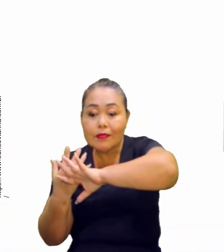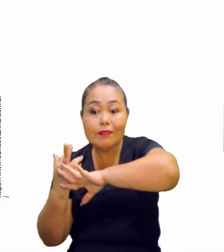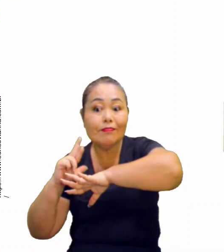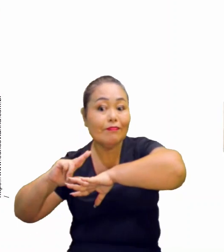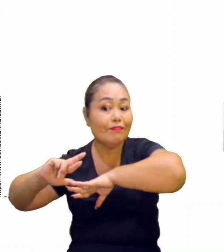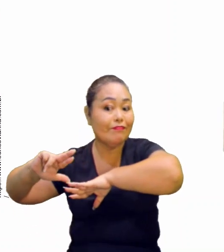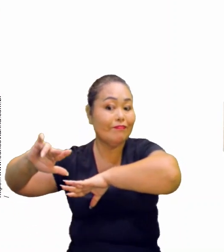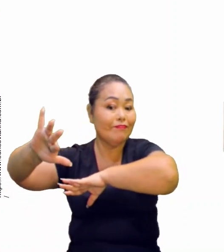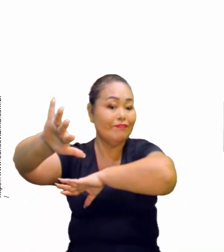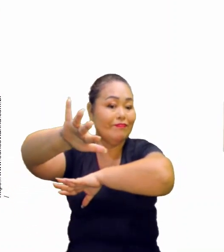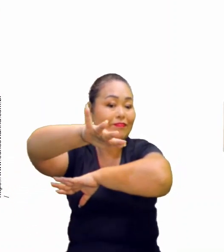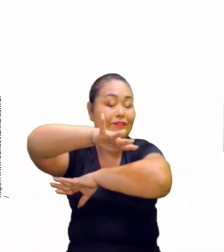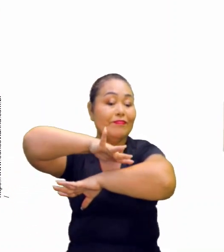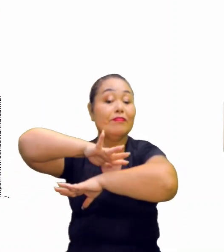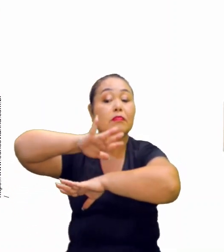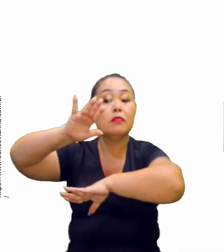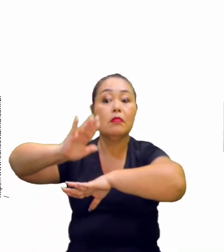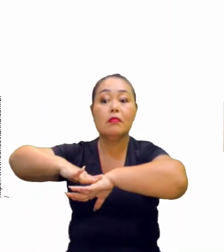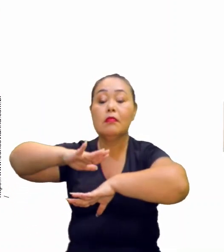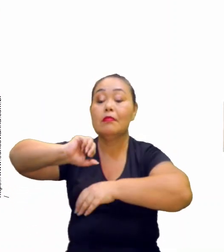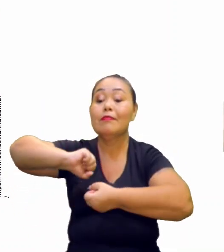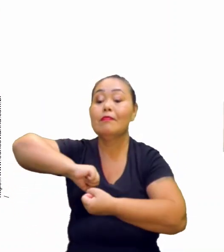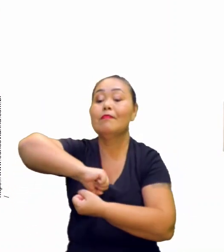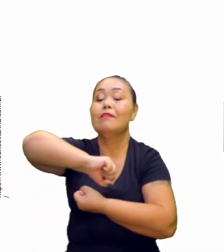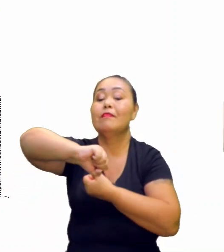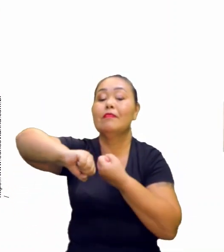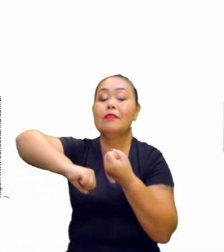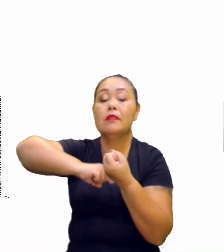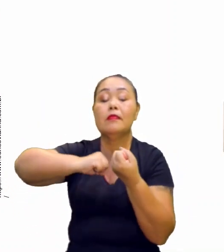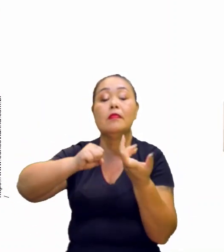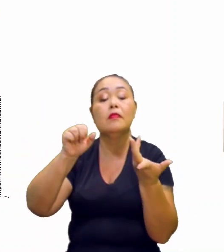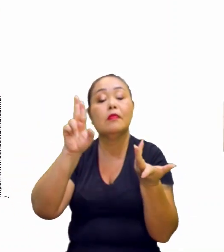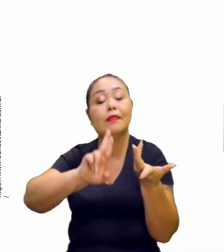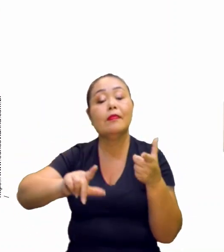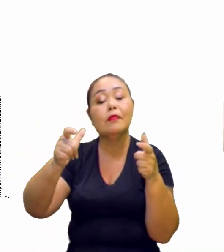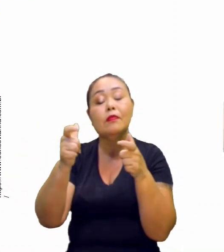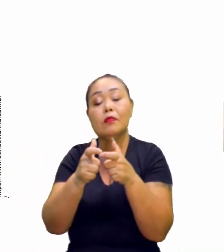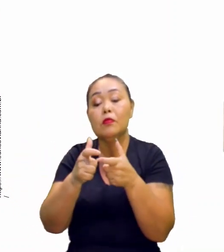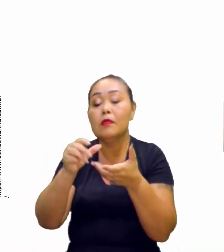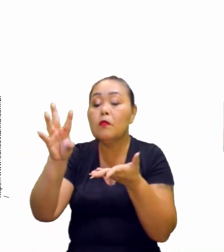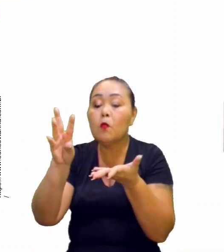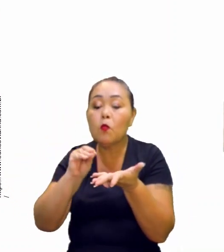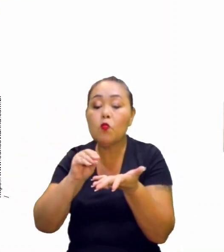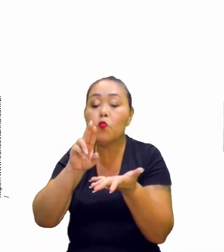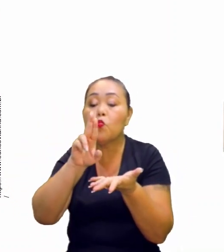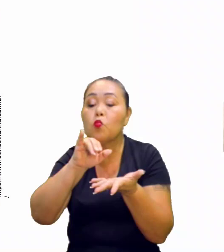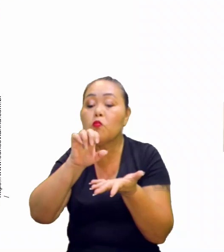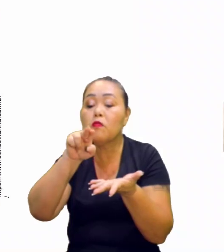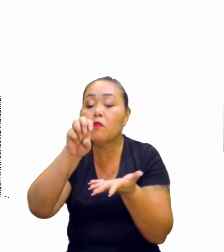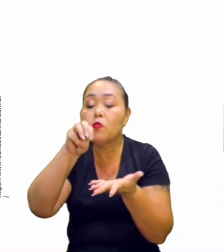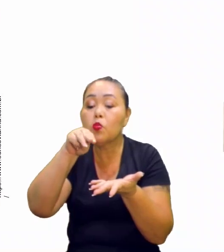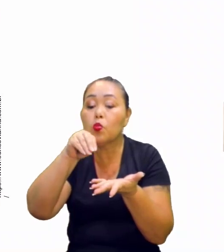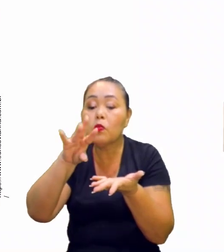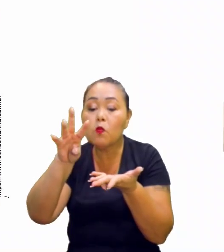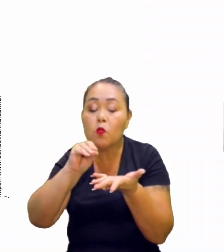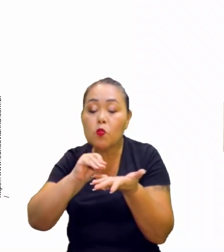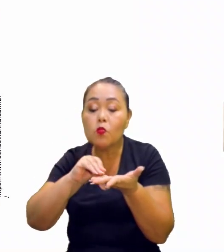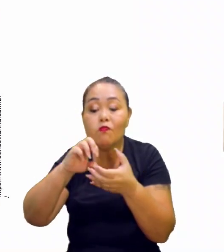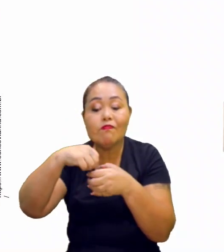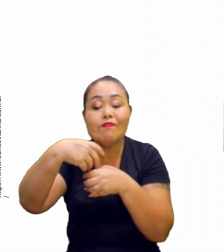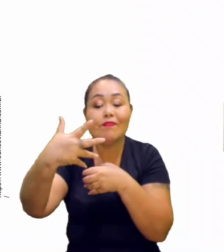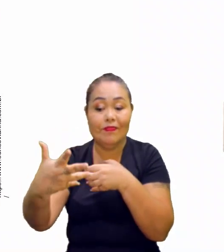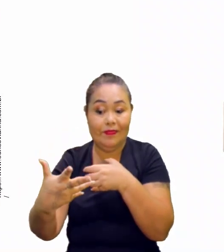ecológicos, mais sustentáveis, com o menor uso possível, nem sempre vai ser, mas com o menor uso possível de